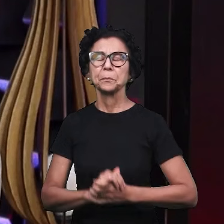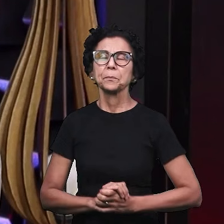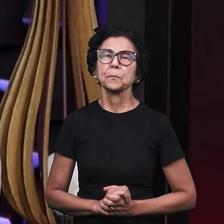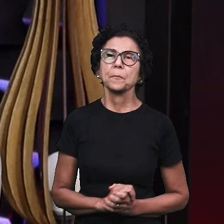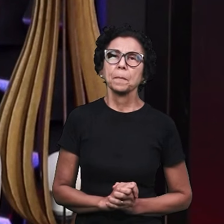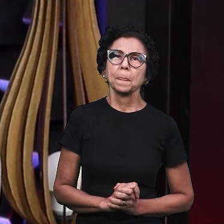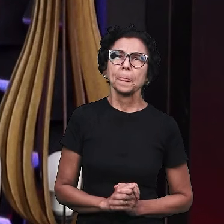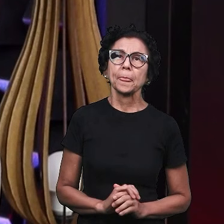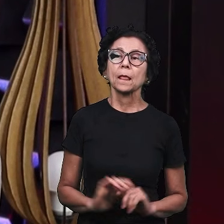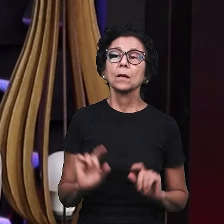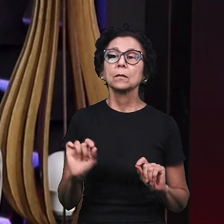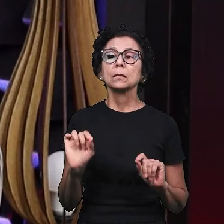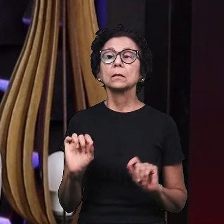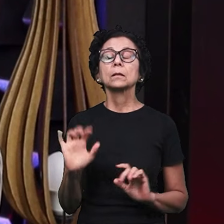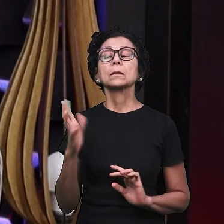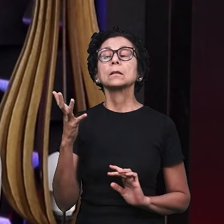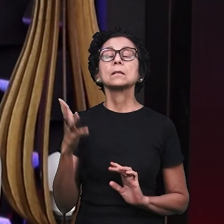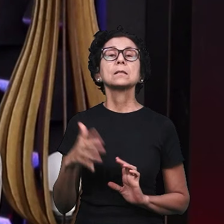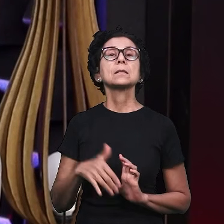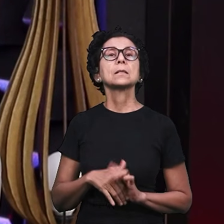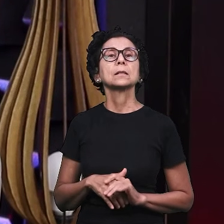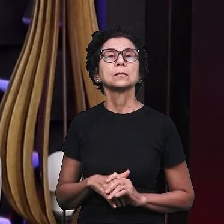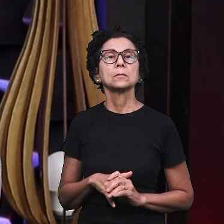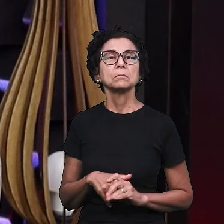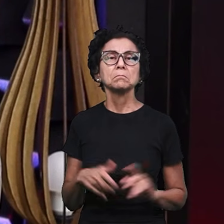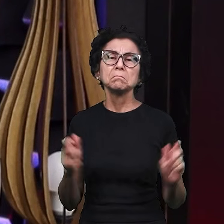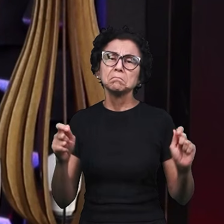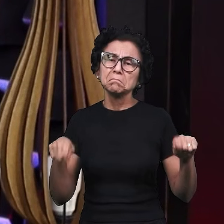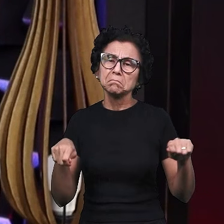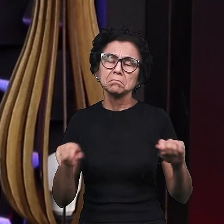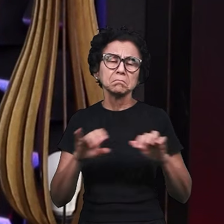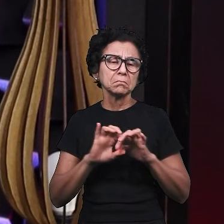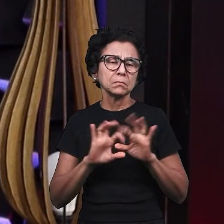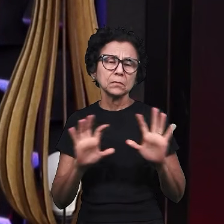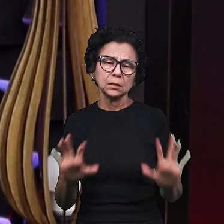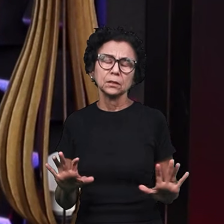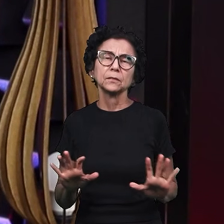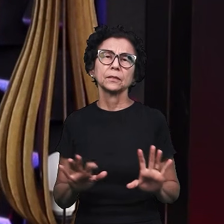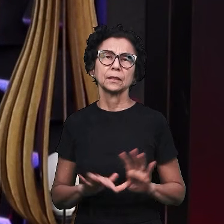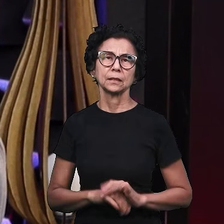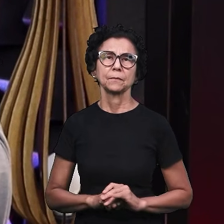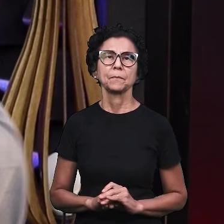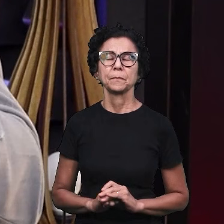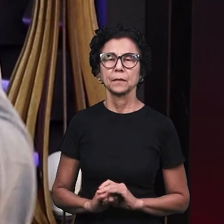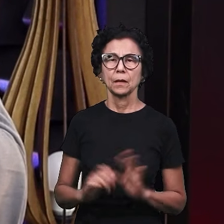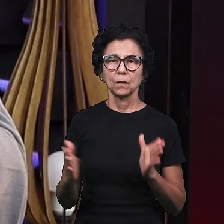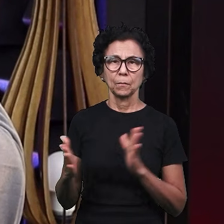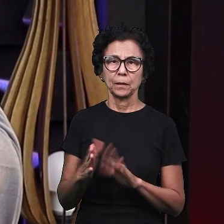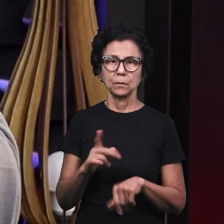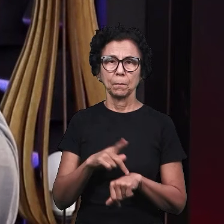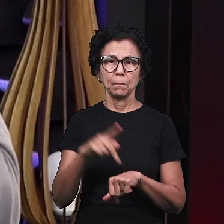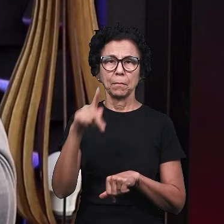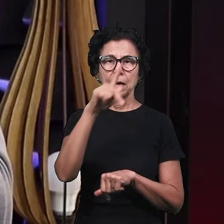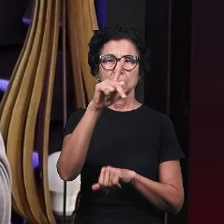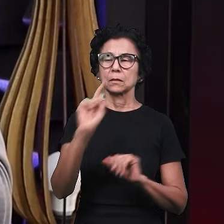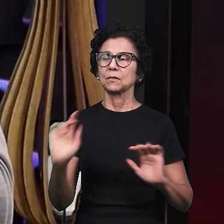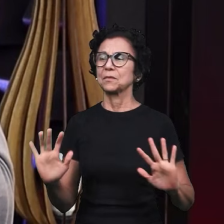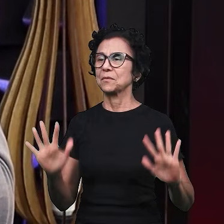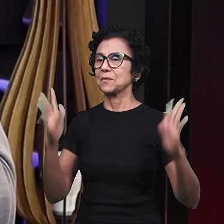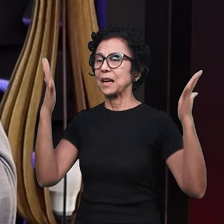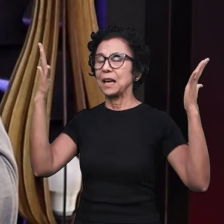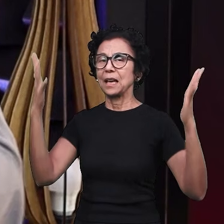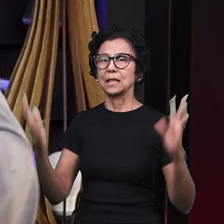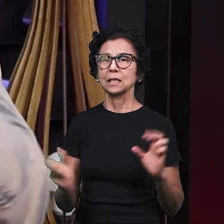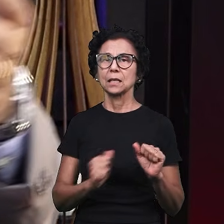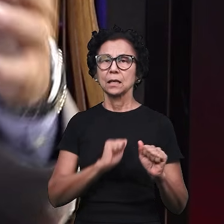analisarem direitinho, o que estava acontecendo ali era uma coisa que era permitida. Por quê? Era a festa da